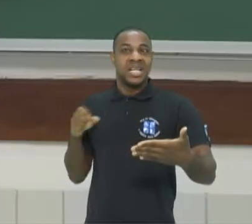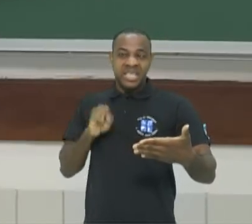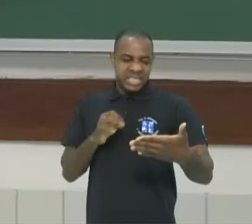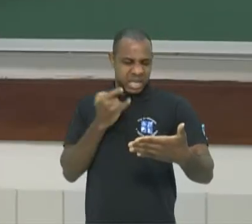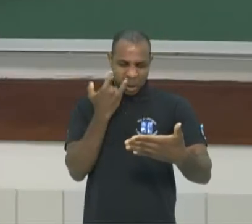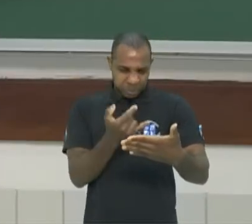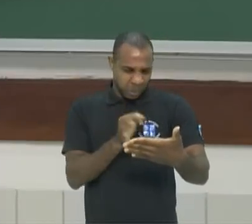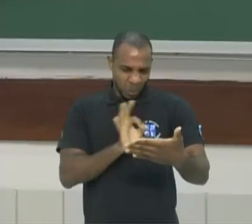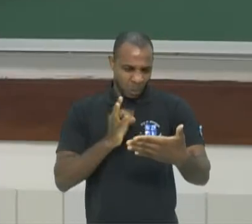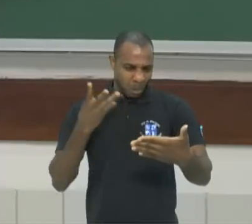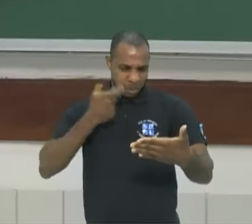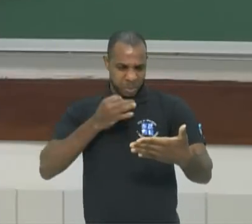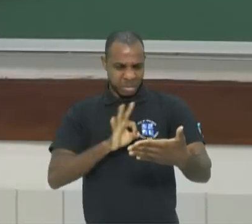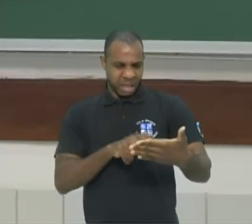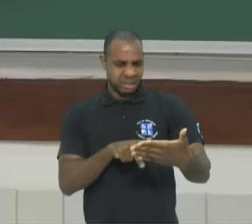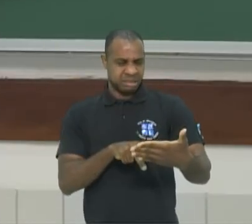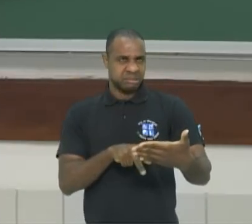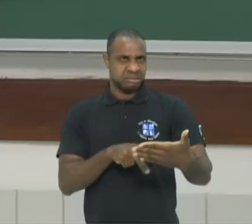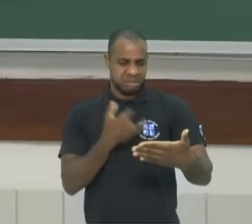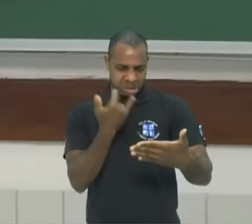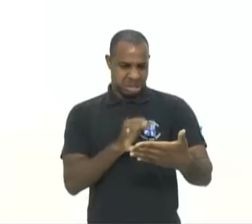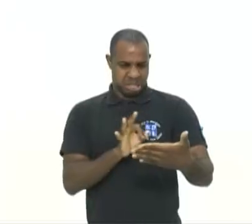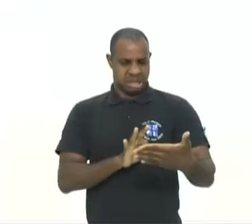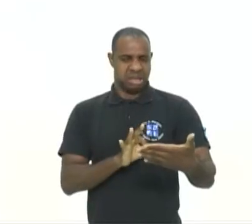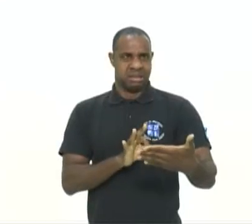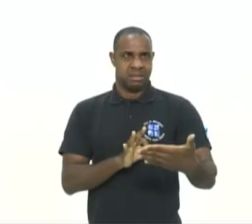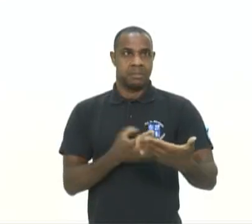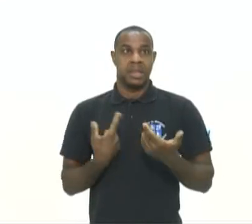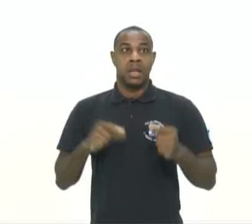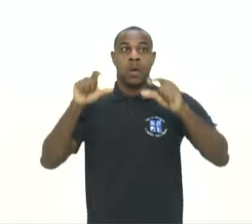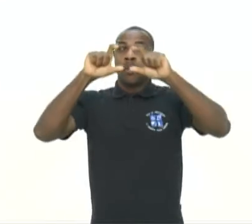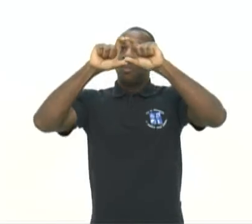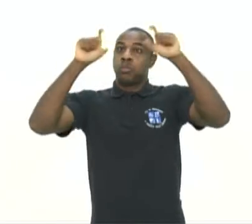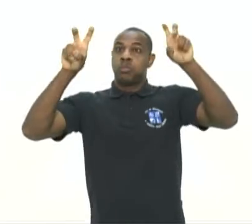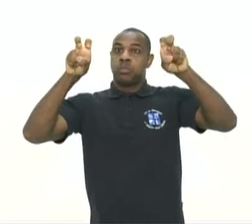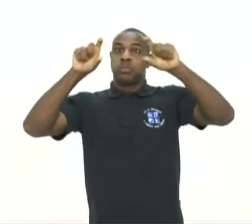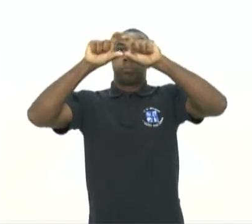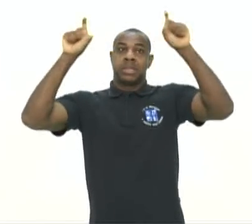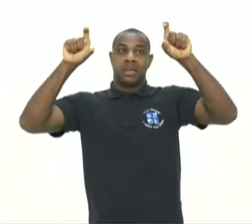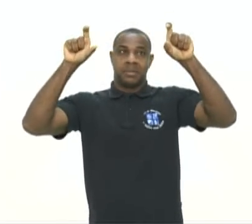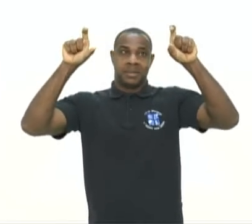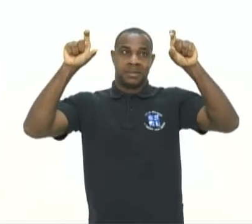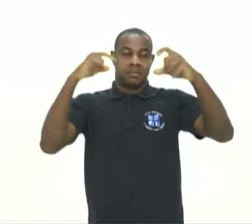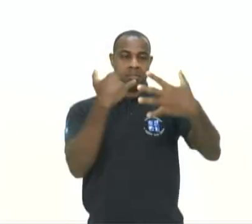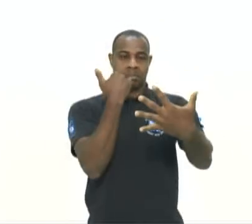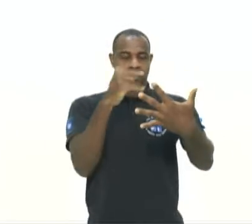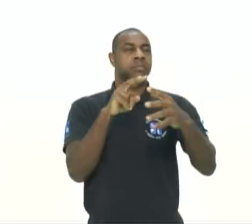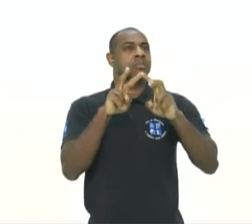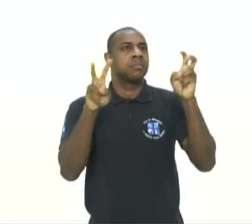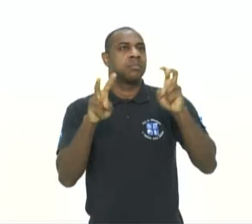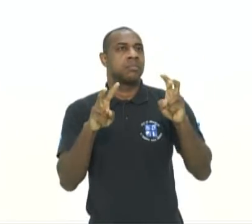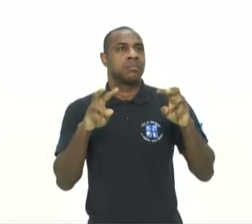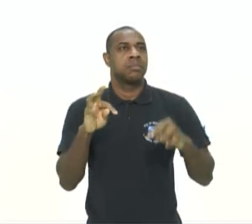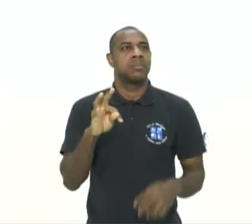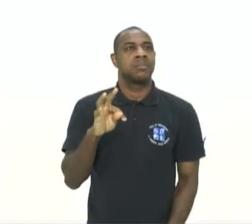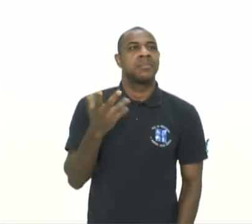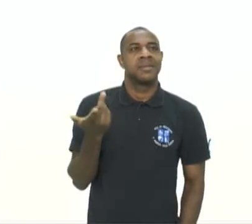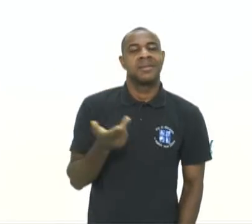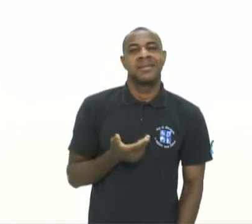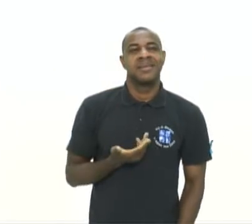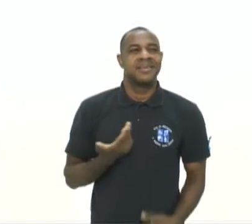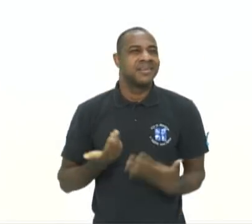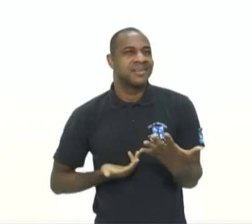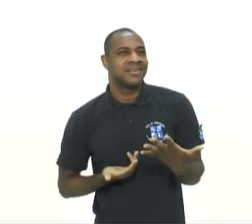vai até ele. Então, ele tem que ter ali o cabeçalho, né? Então, saber de onde que é.